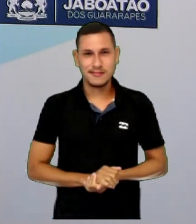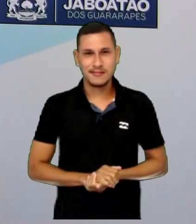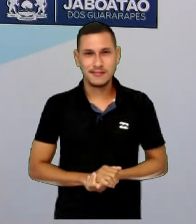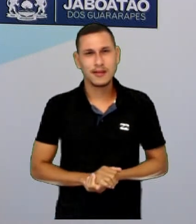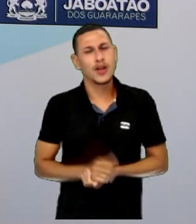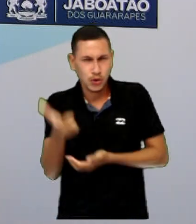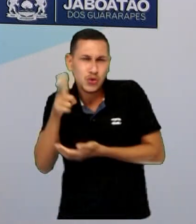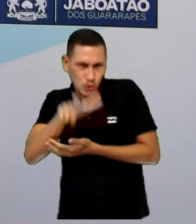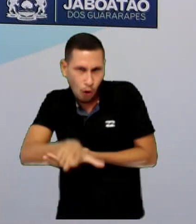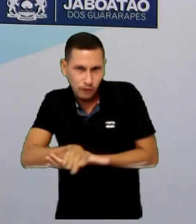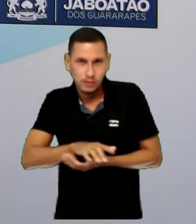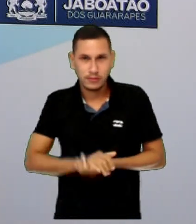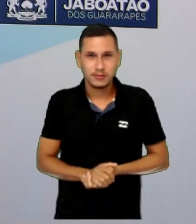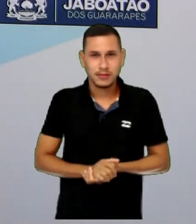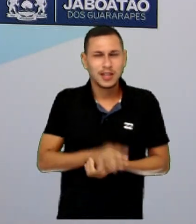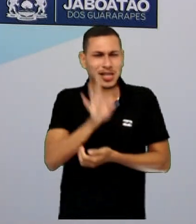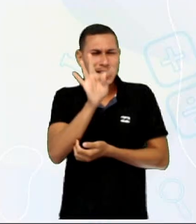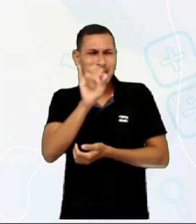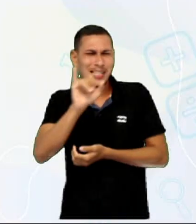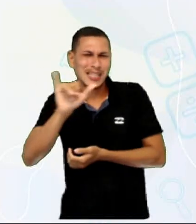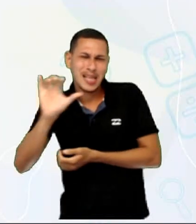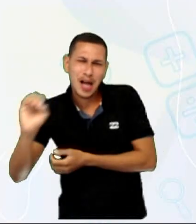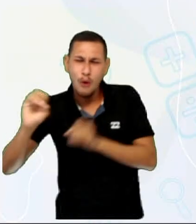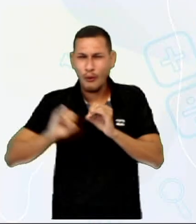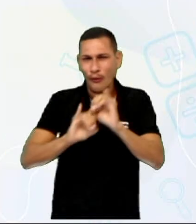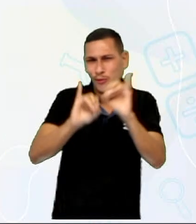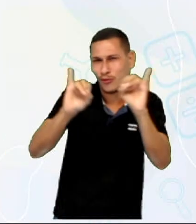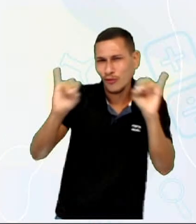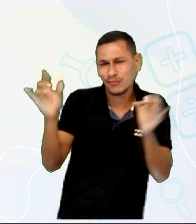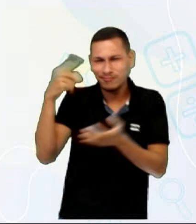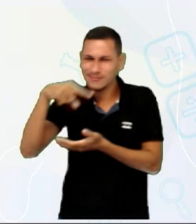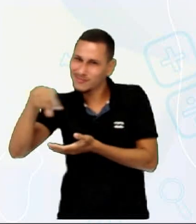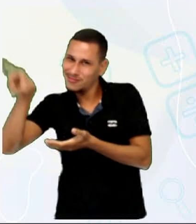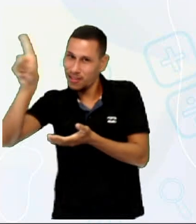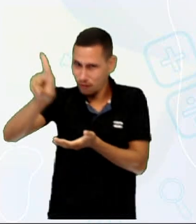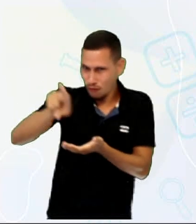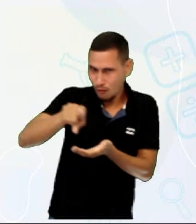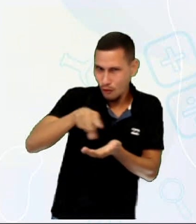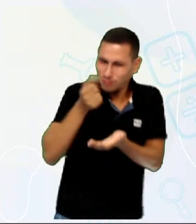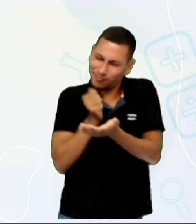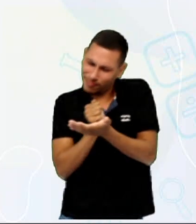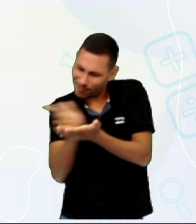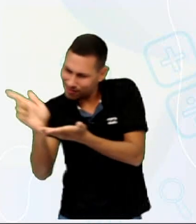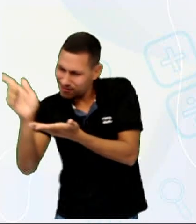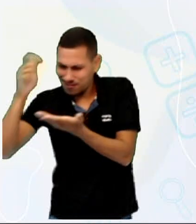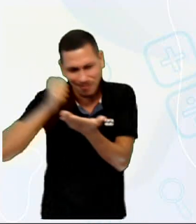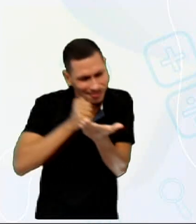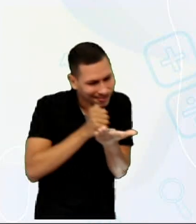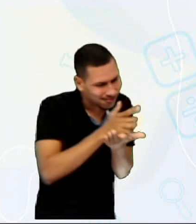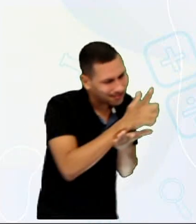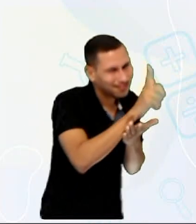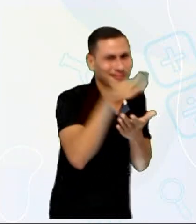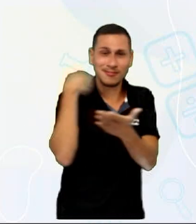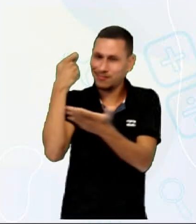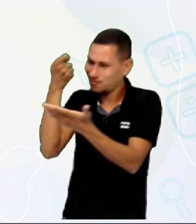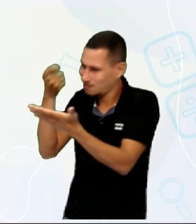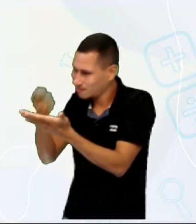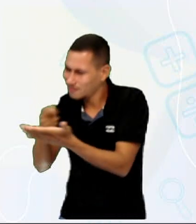refrão de novo. Tião, oi, foste, fui, compraste,